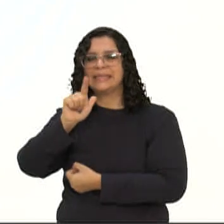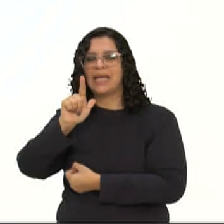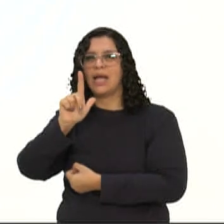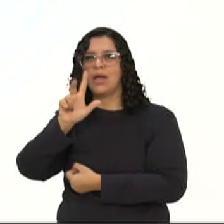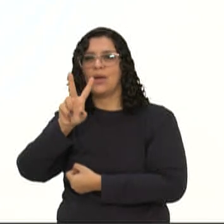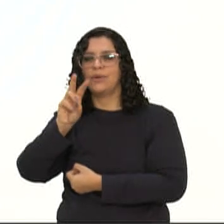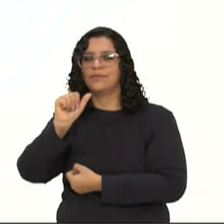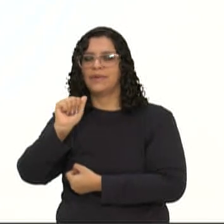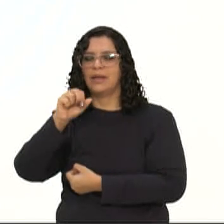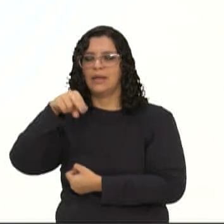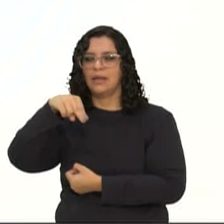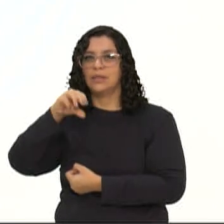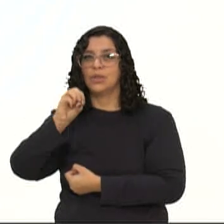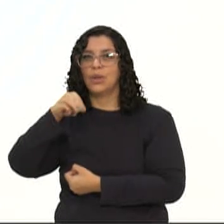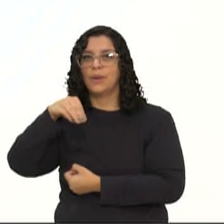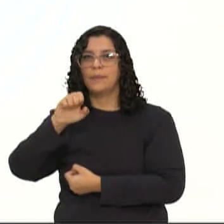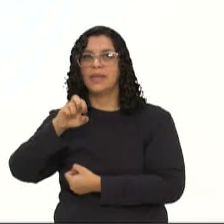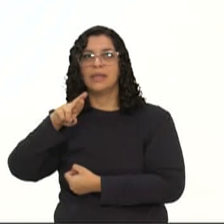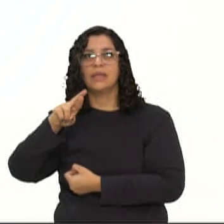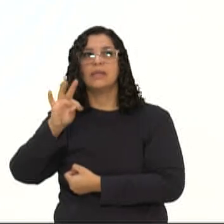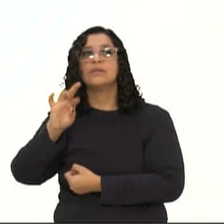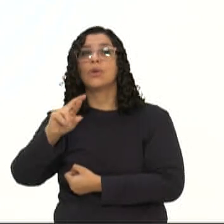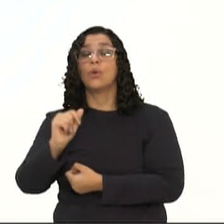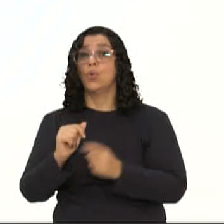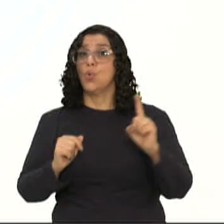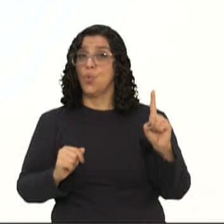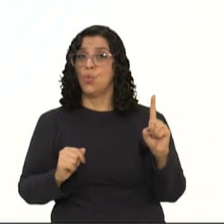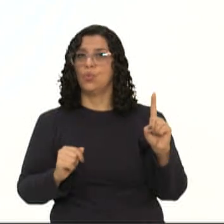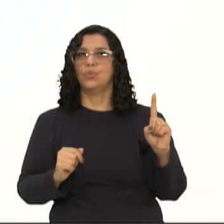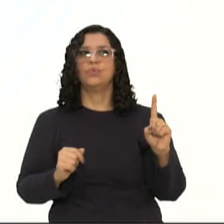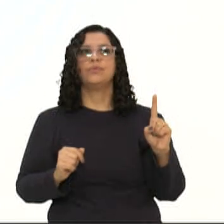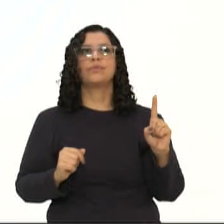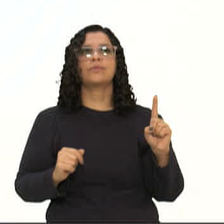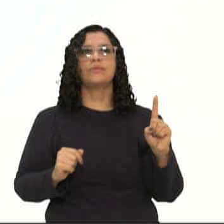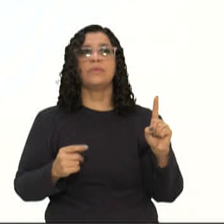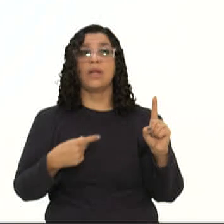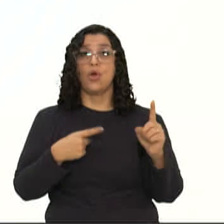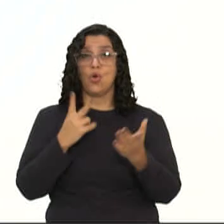1, mantém fixo o ímã dentro da bobina. Item 2,